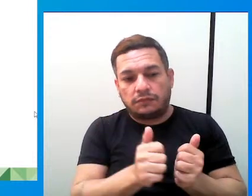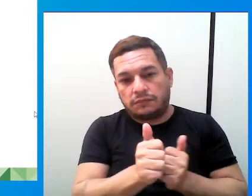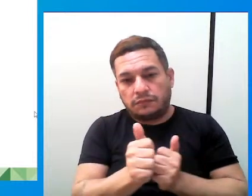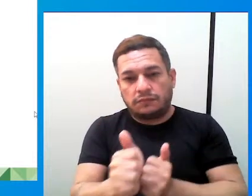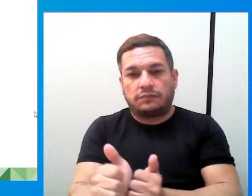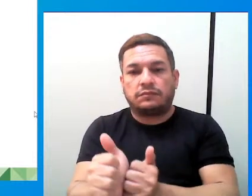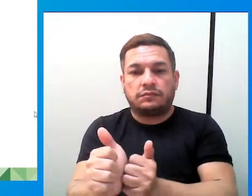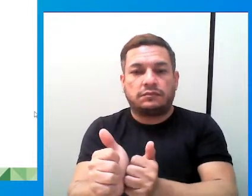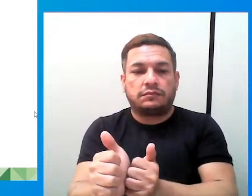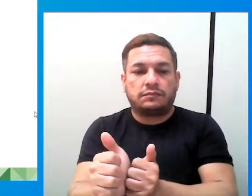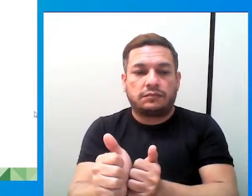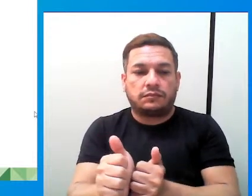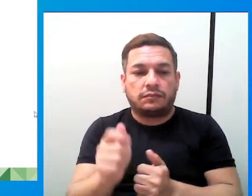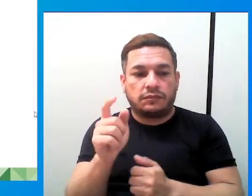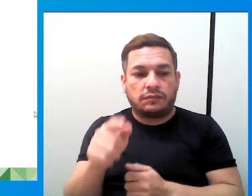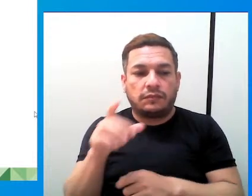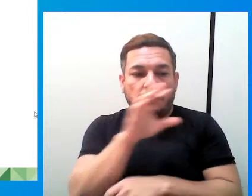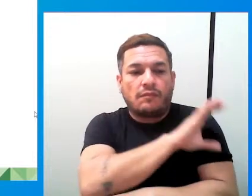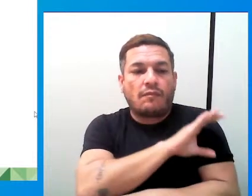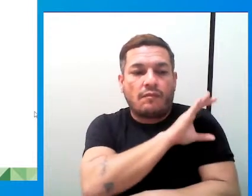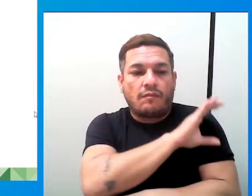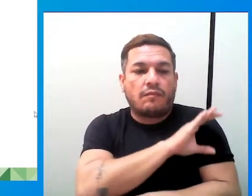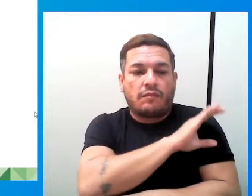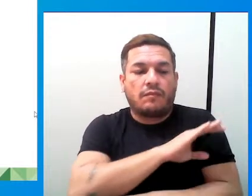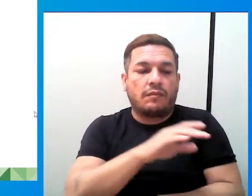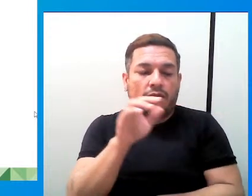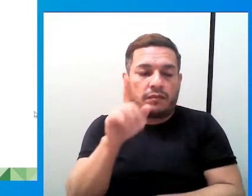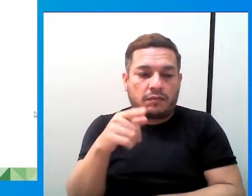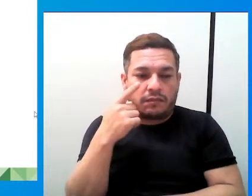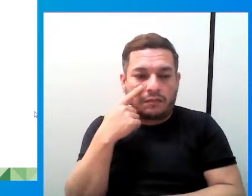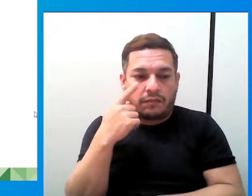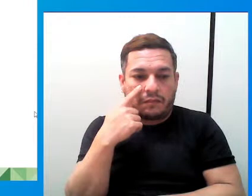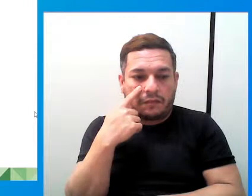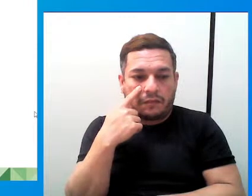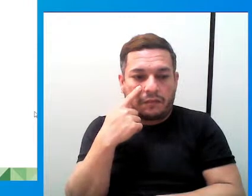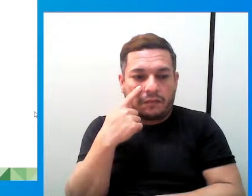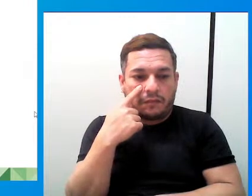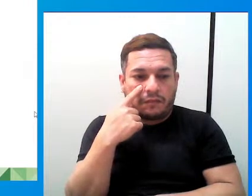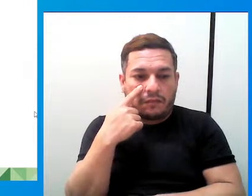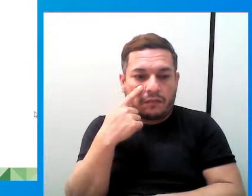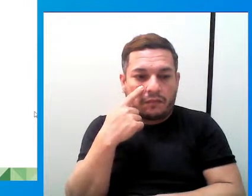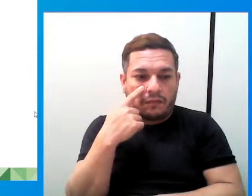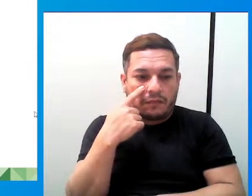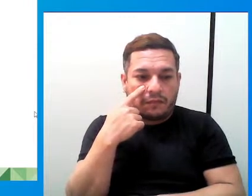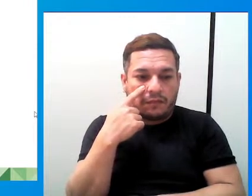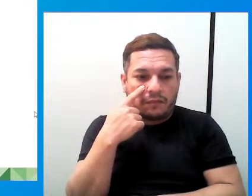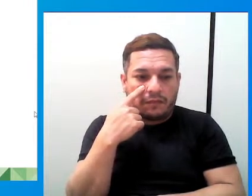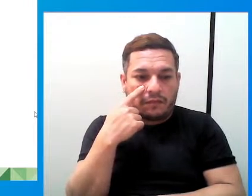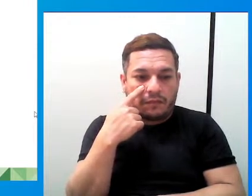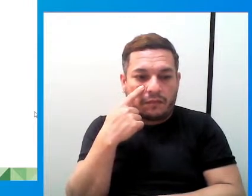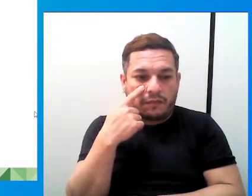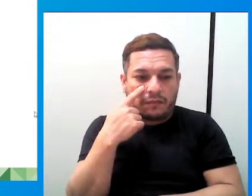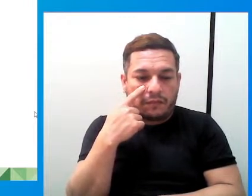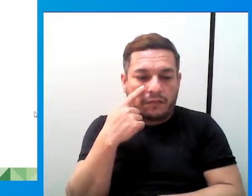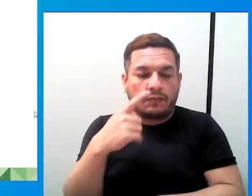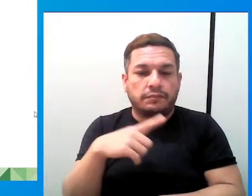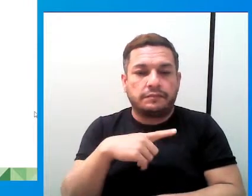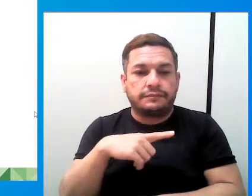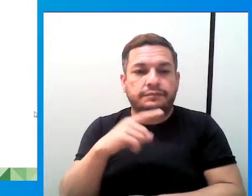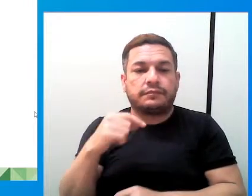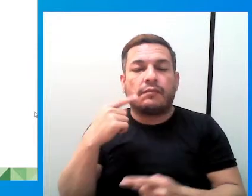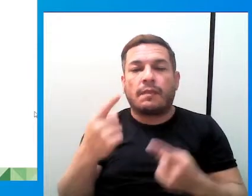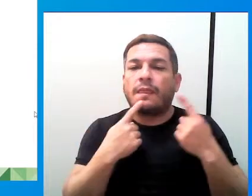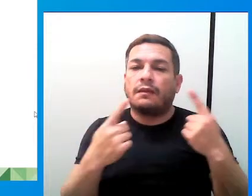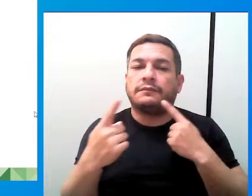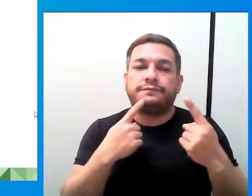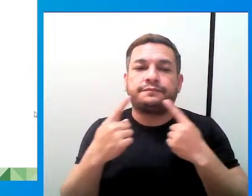essas reuniões, e essa atualização ela fosse mais tranquila. Porque se você não cria essas camadas de